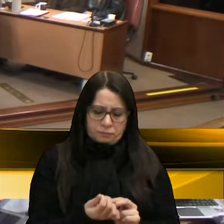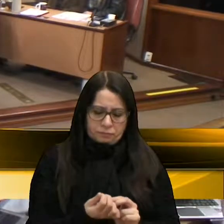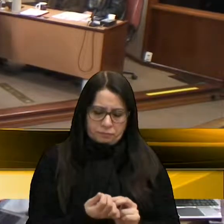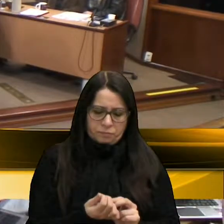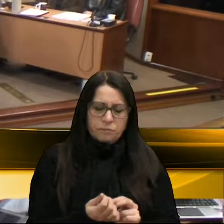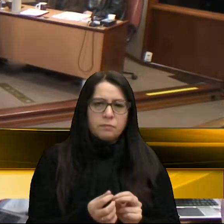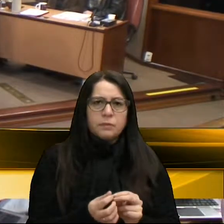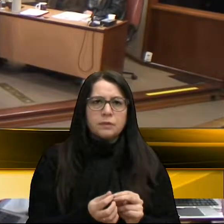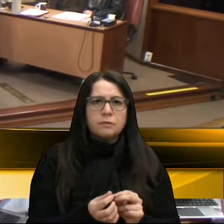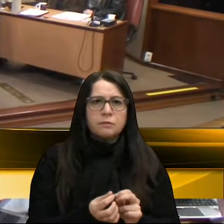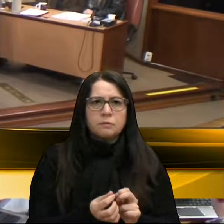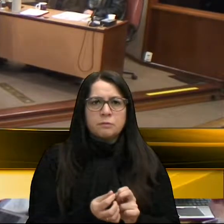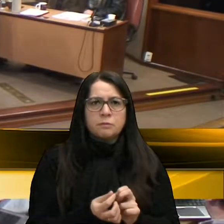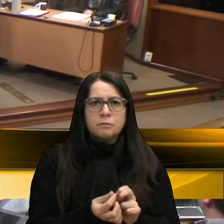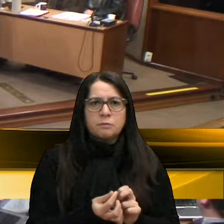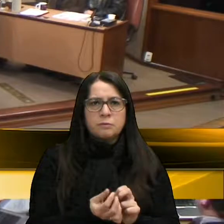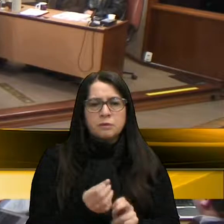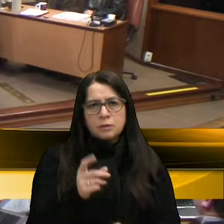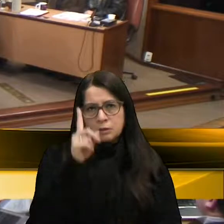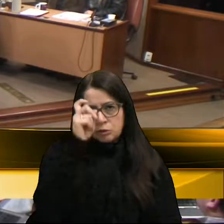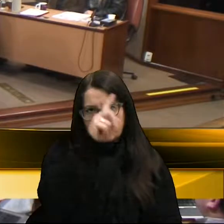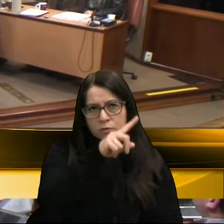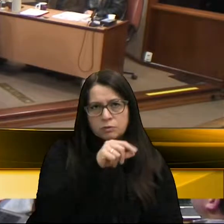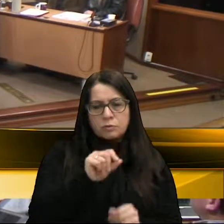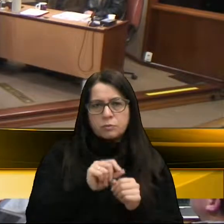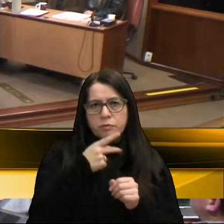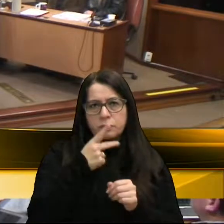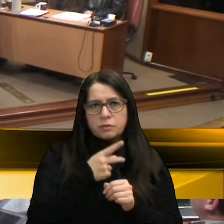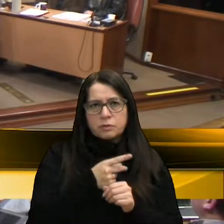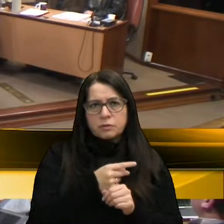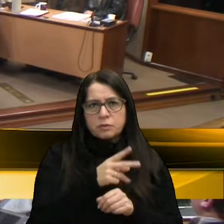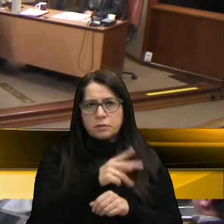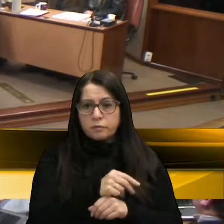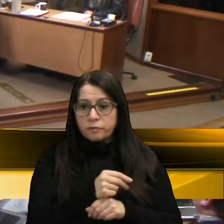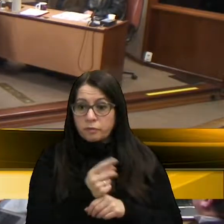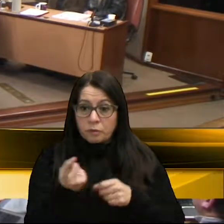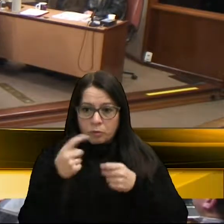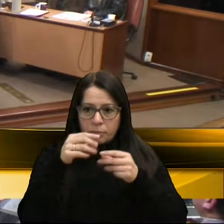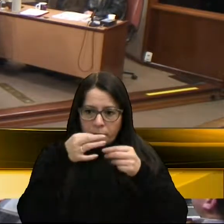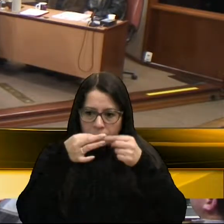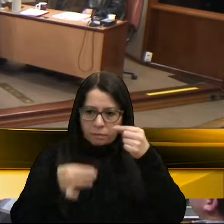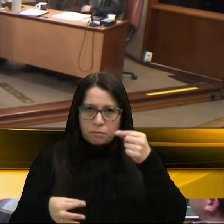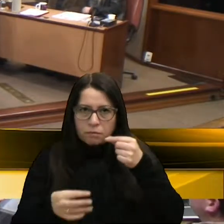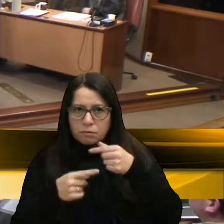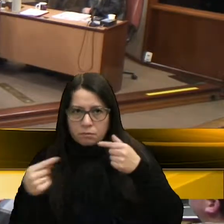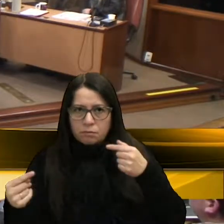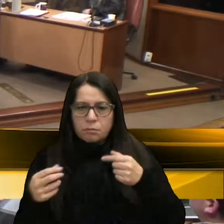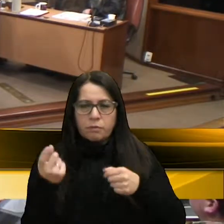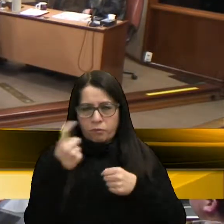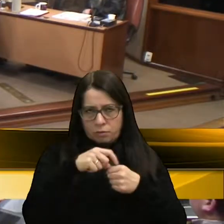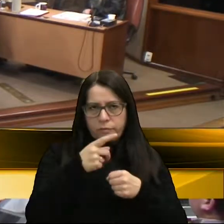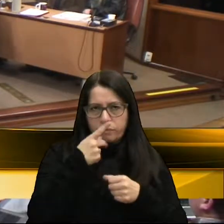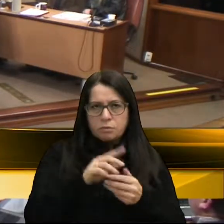fazer o raciocínio aqui, senhor presidente. Vou tentar de novo. O trem saiu do trilho e vou voltar.